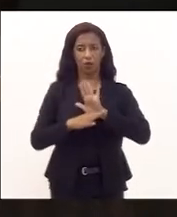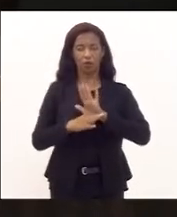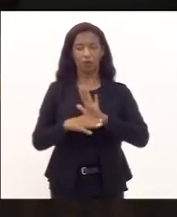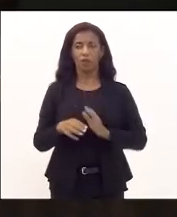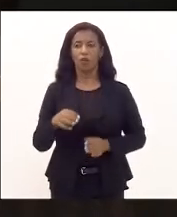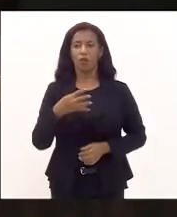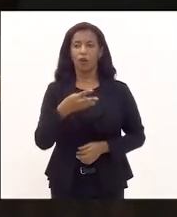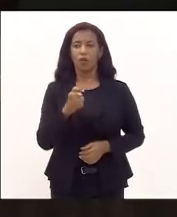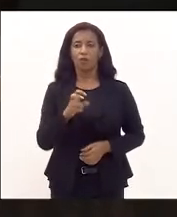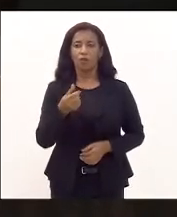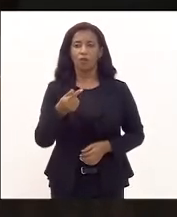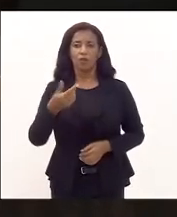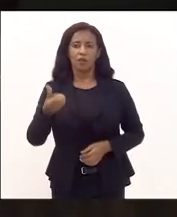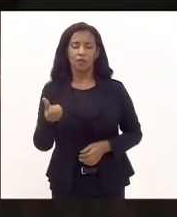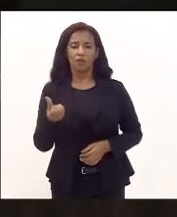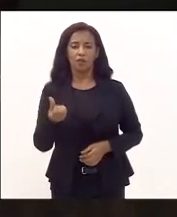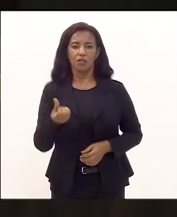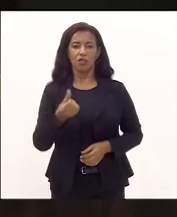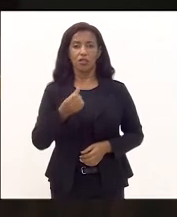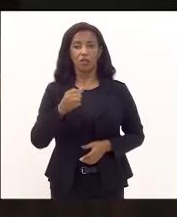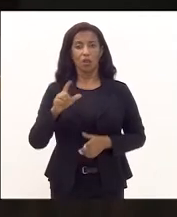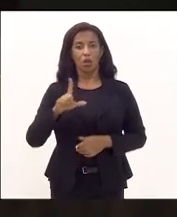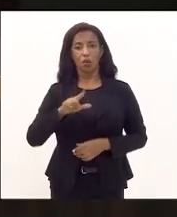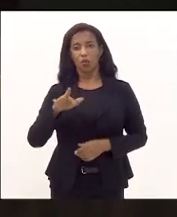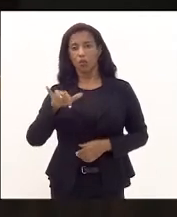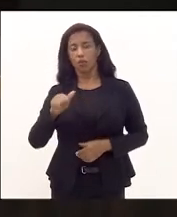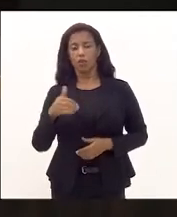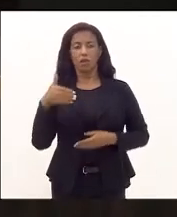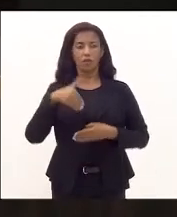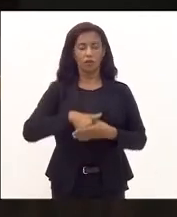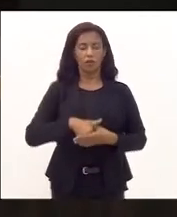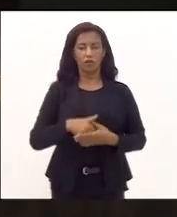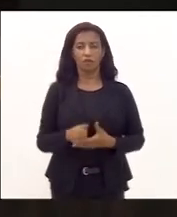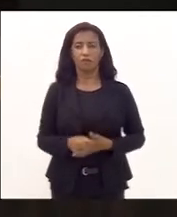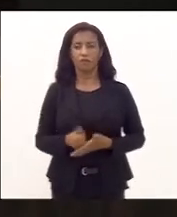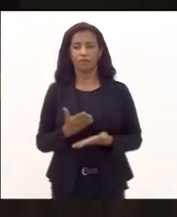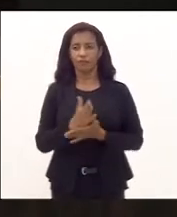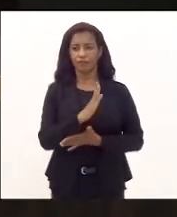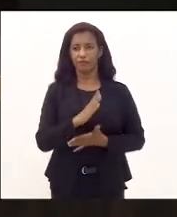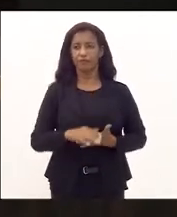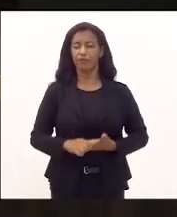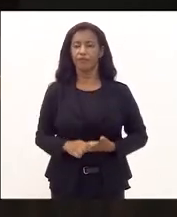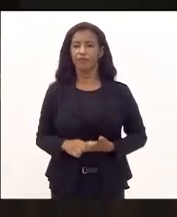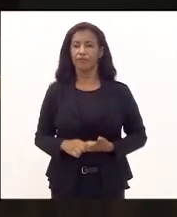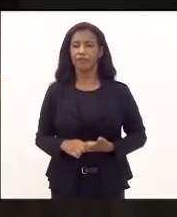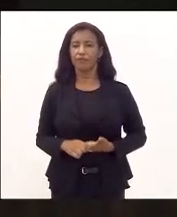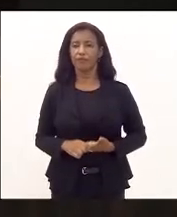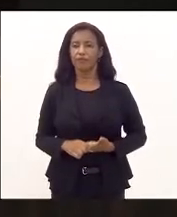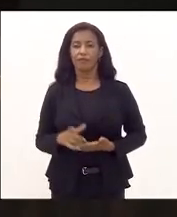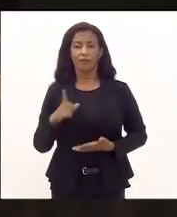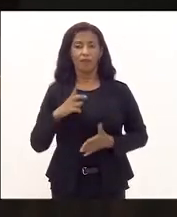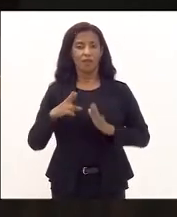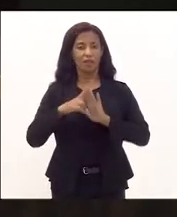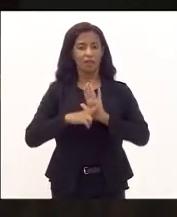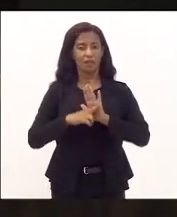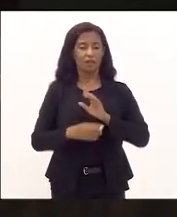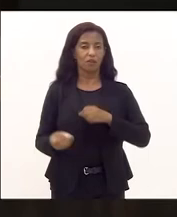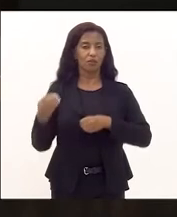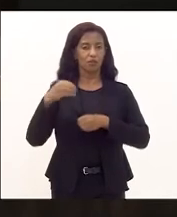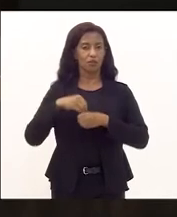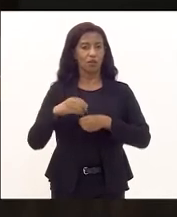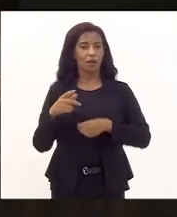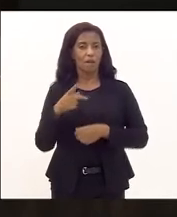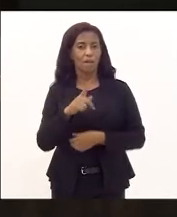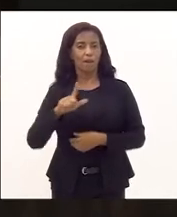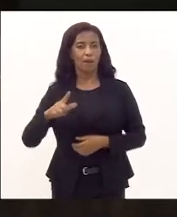lei 4576, deputada Lucinha. Em votação, aprovado. Há requerimento de inclusão da ordem do dia, projeto